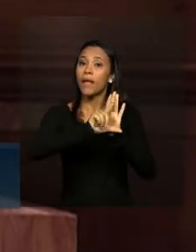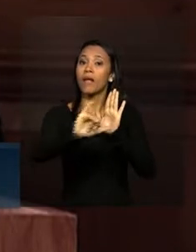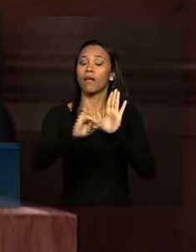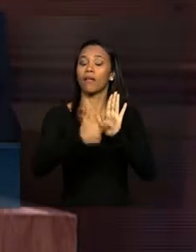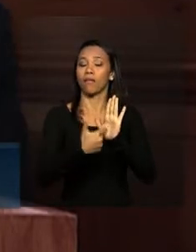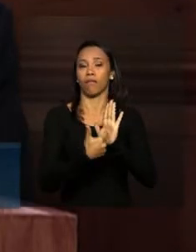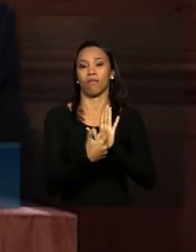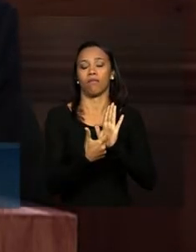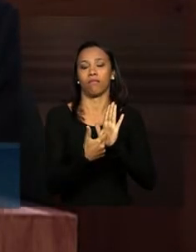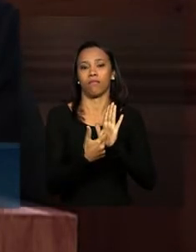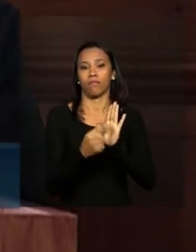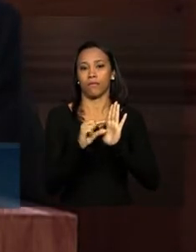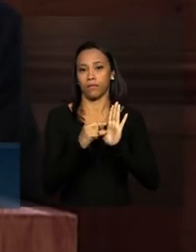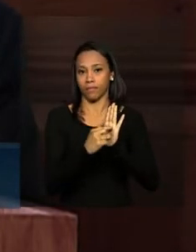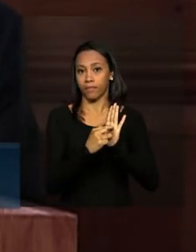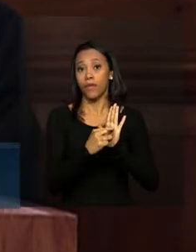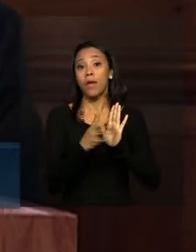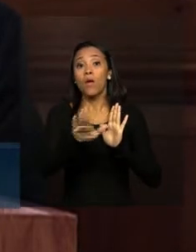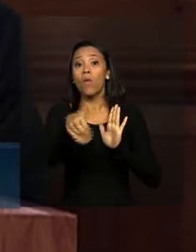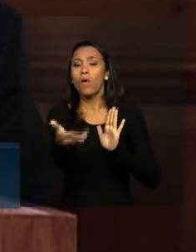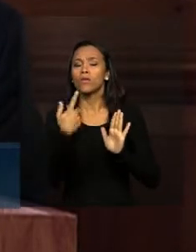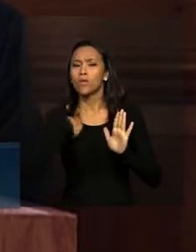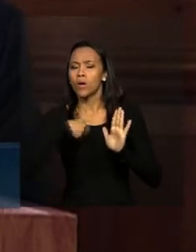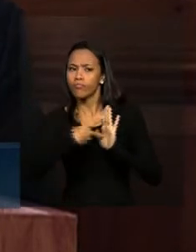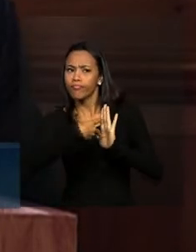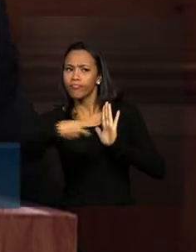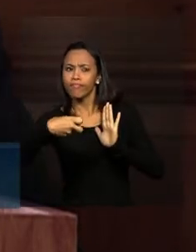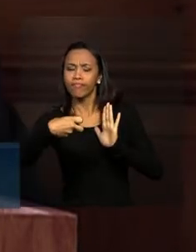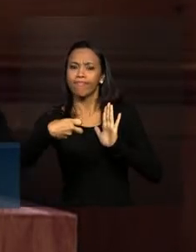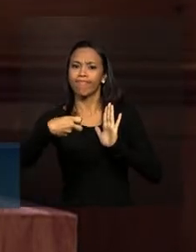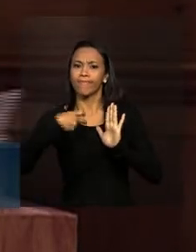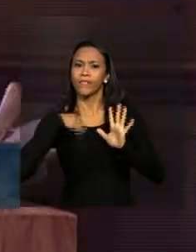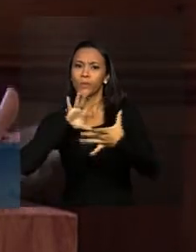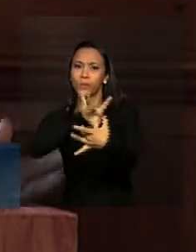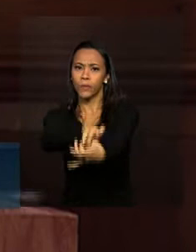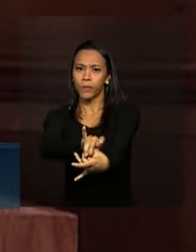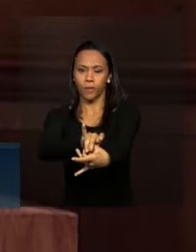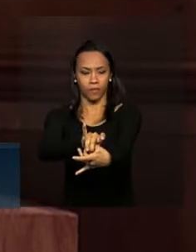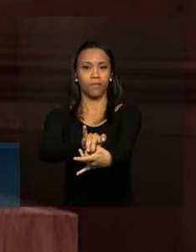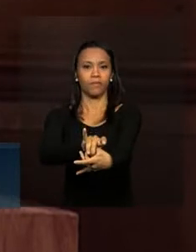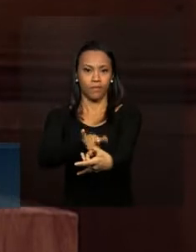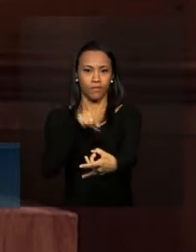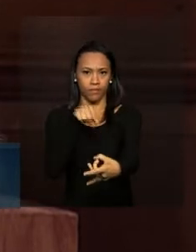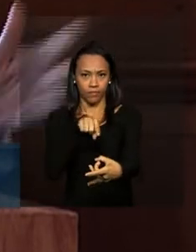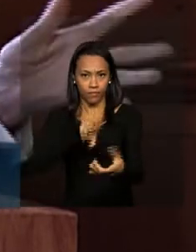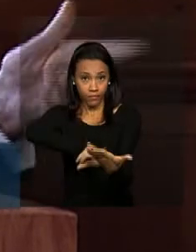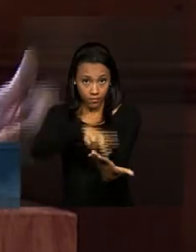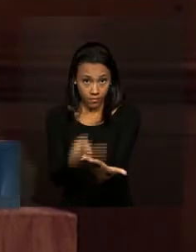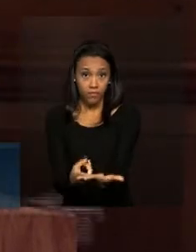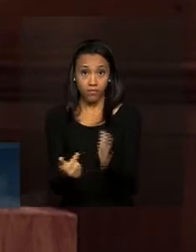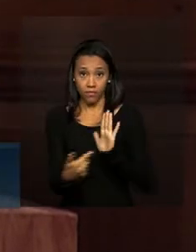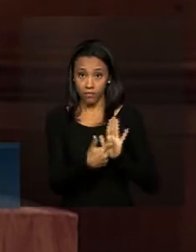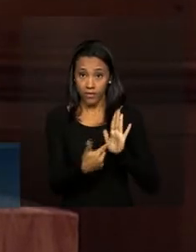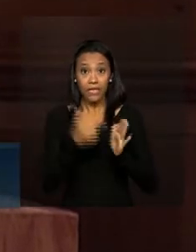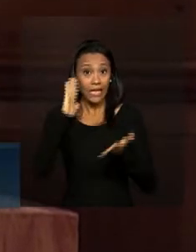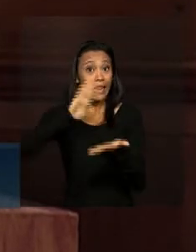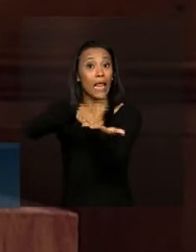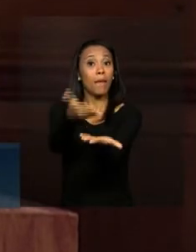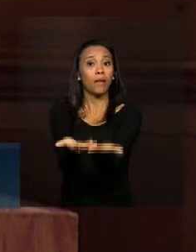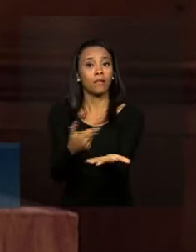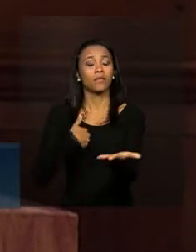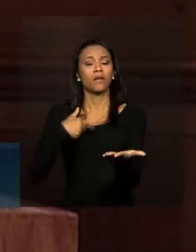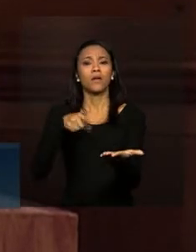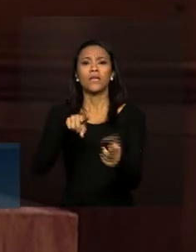das interpretações. Mas quando fazemos uma interpretação sistêmica, nós vamos verificar que, na verdade, os fundamentos da